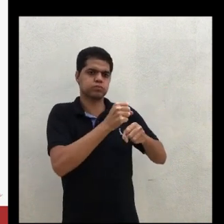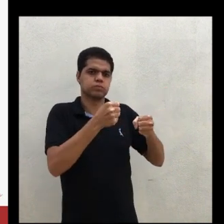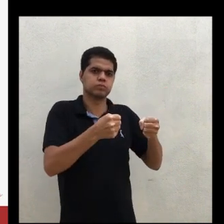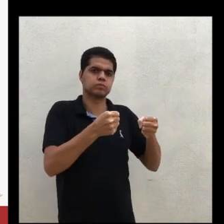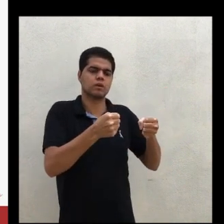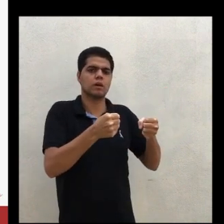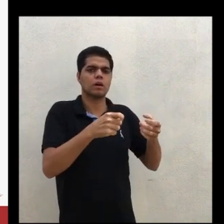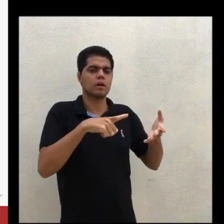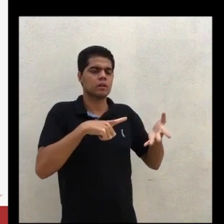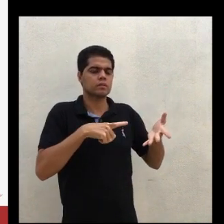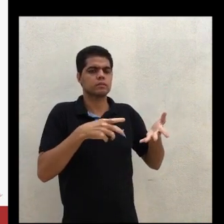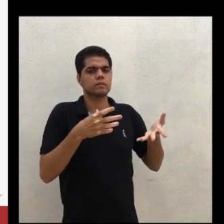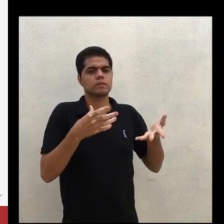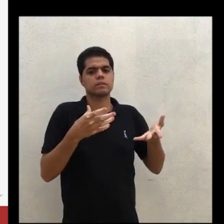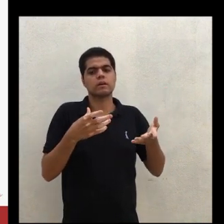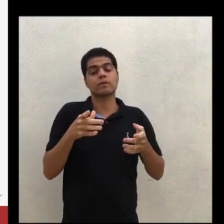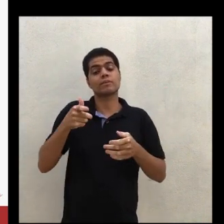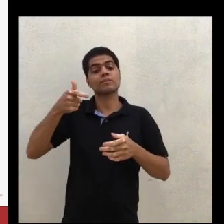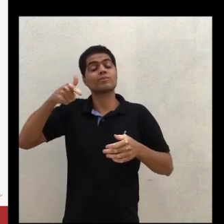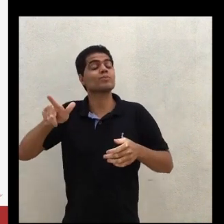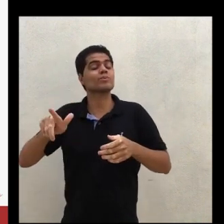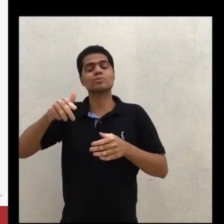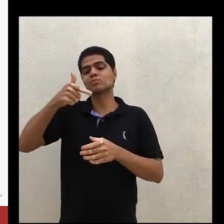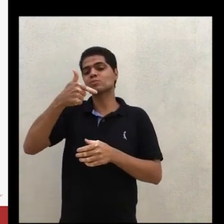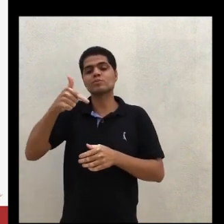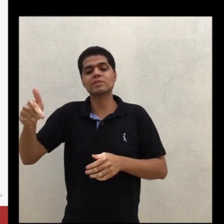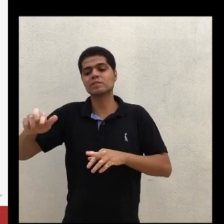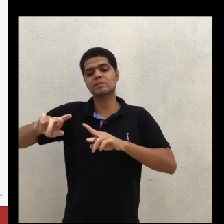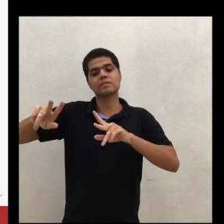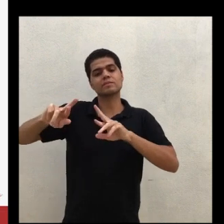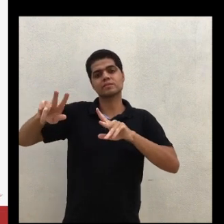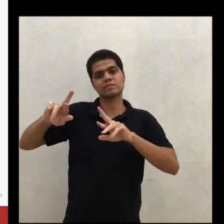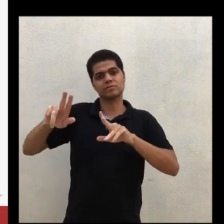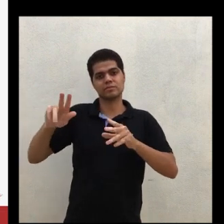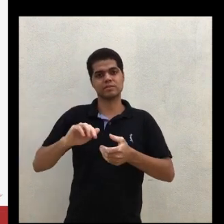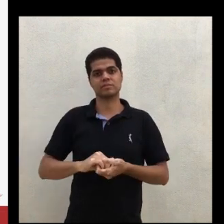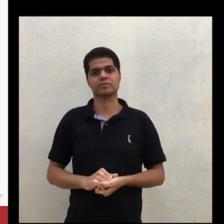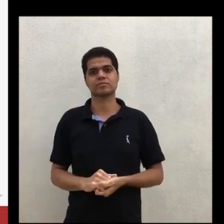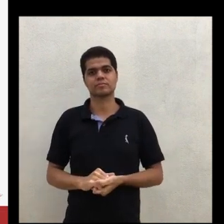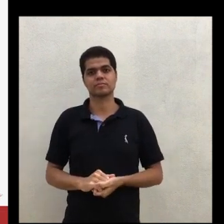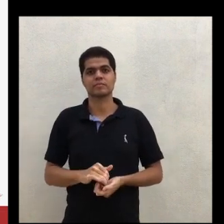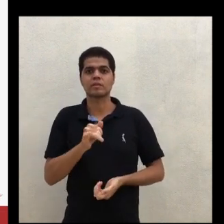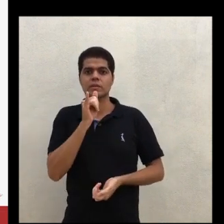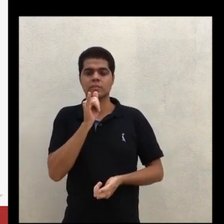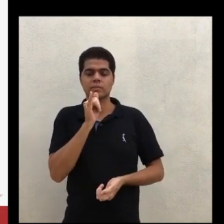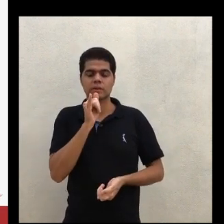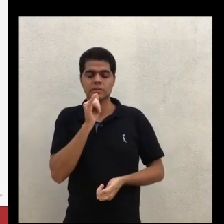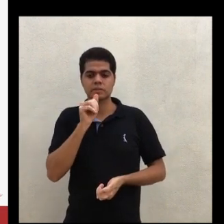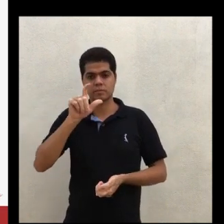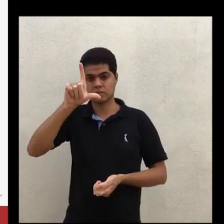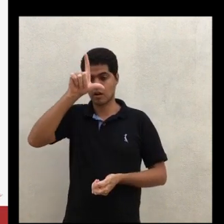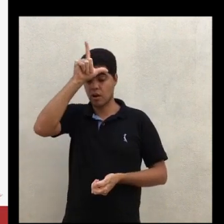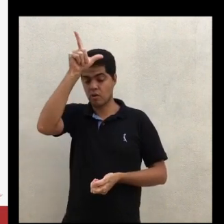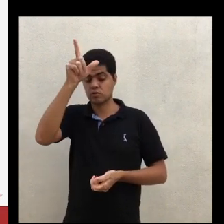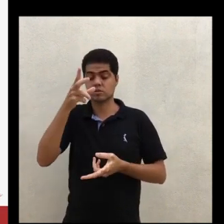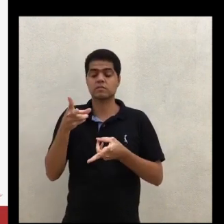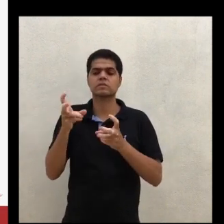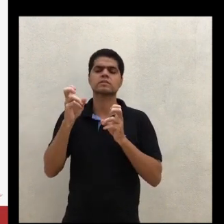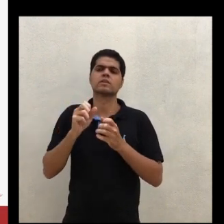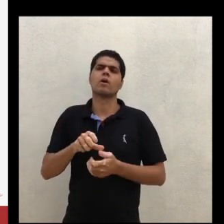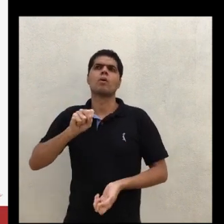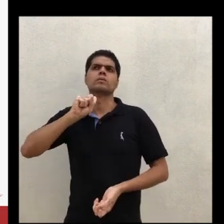jeito, né? Na lógica fuzzy você trabalha assim: se a velocidade vai se